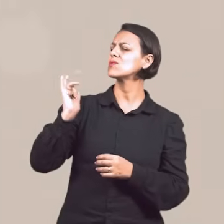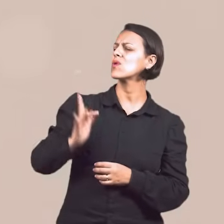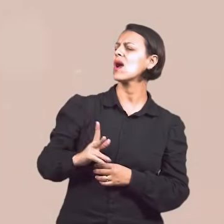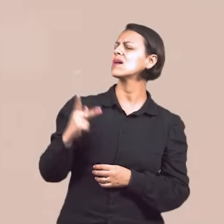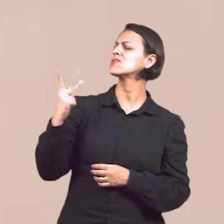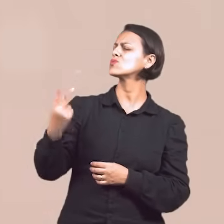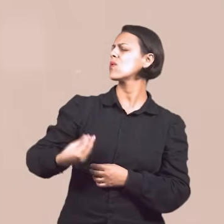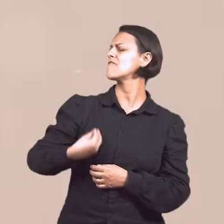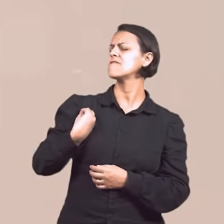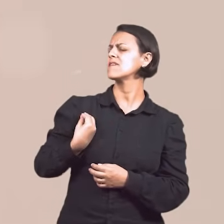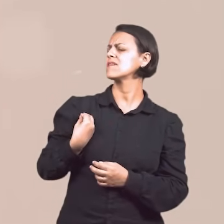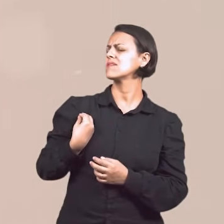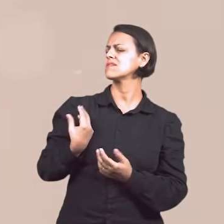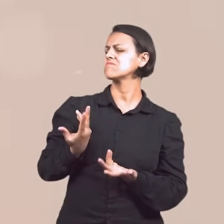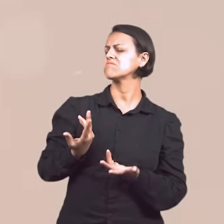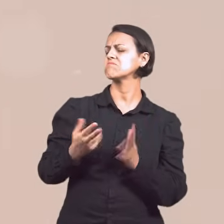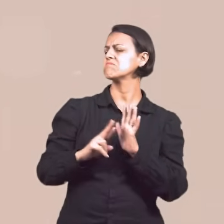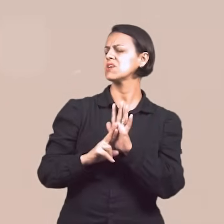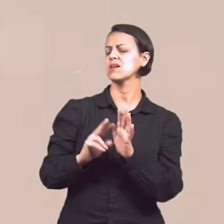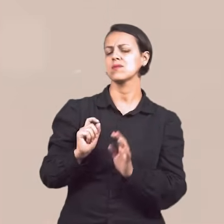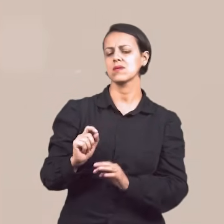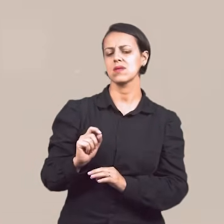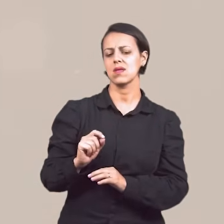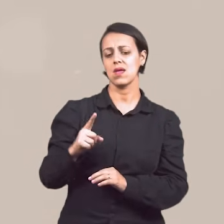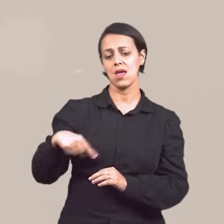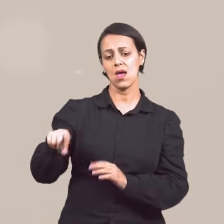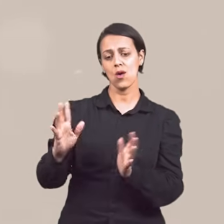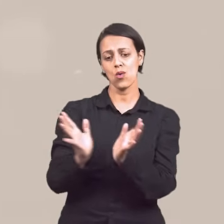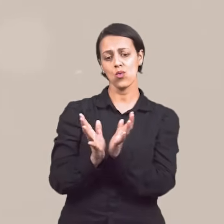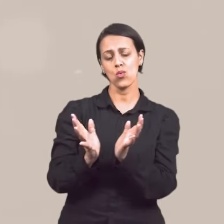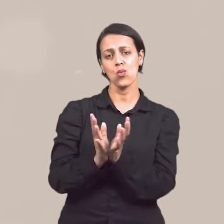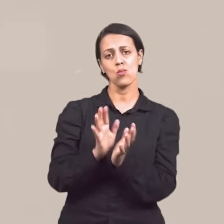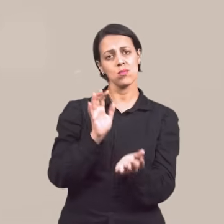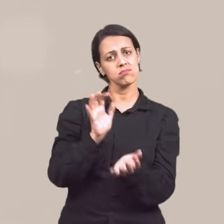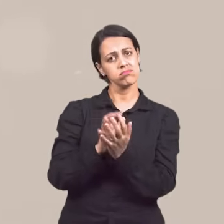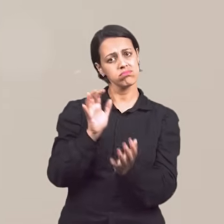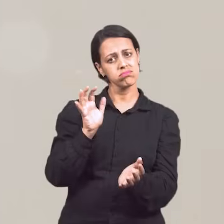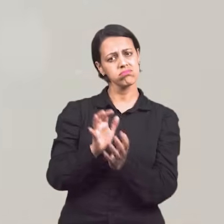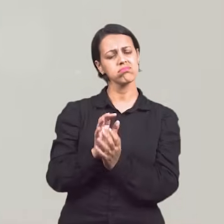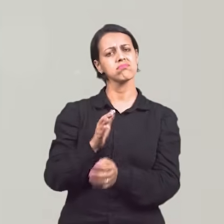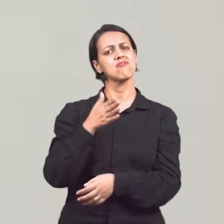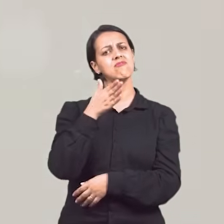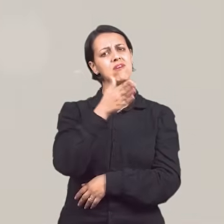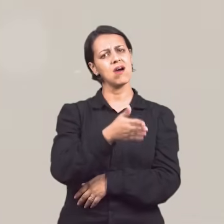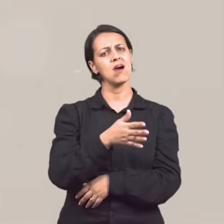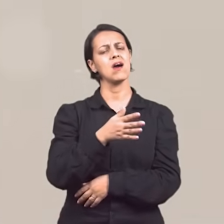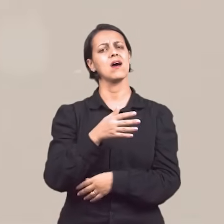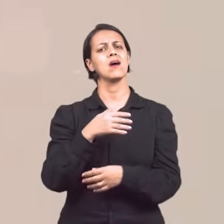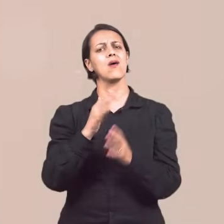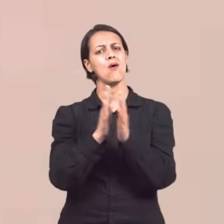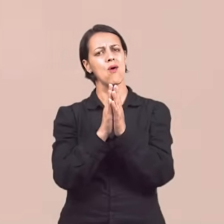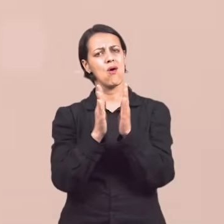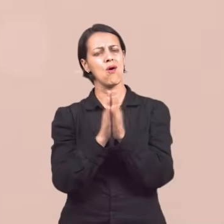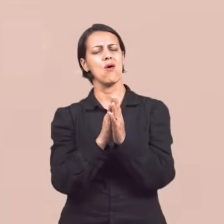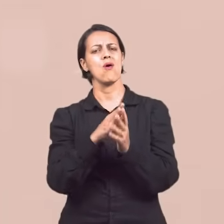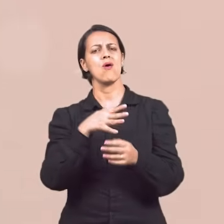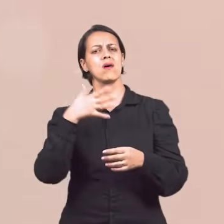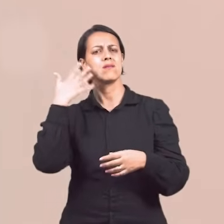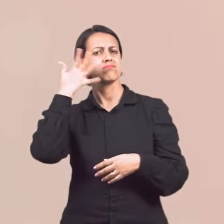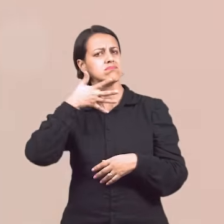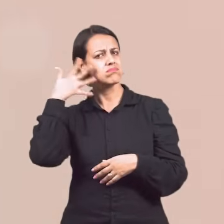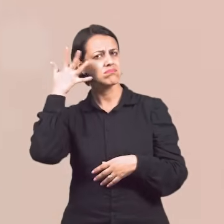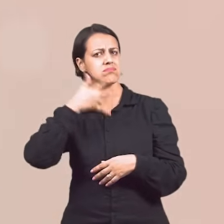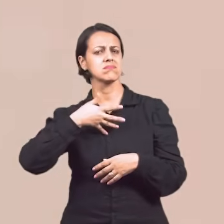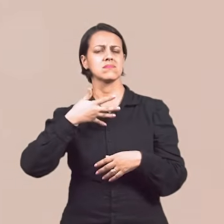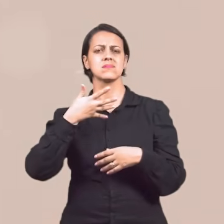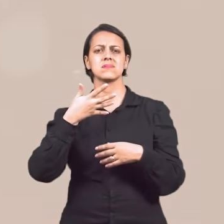senhor Paulo, servo do Senhor, que ele vai trazer experiências sobre a madrugada. O que a madrugada representa na vida dele? Você pode